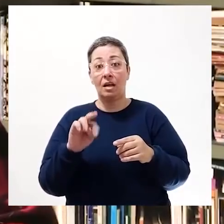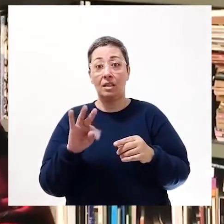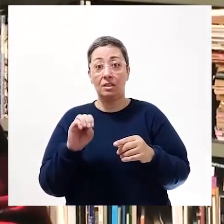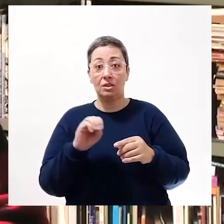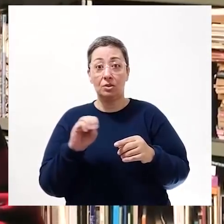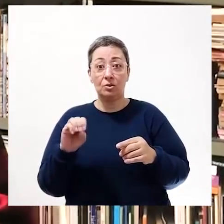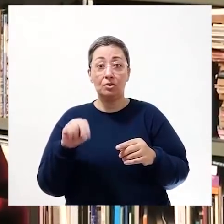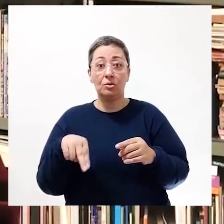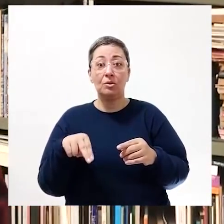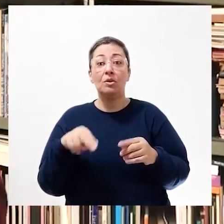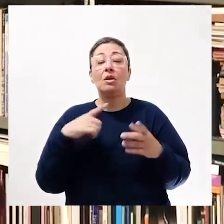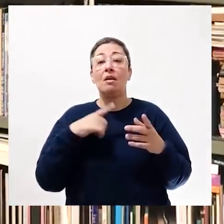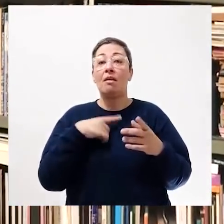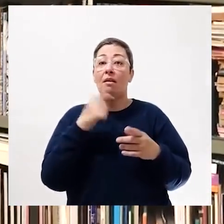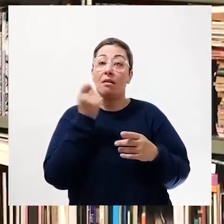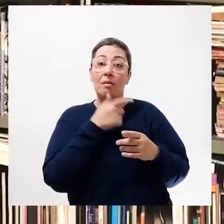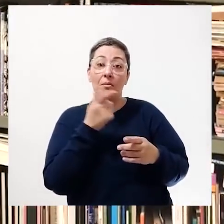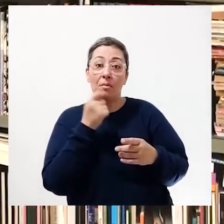uma